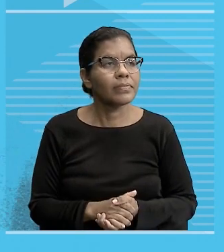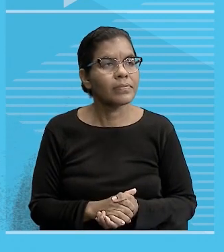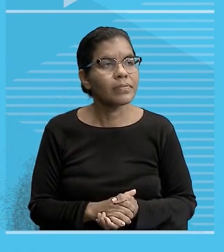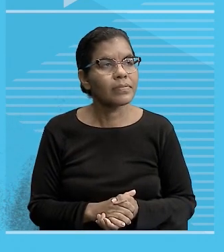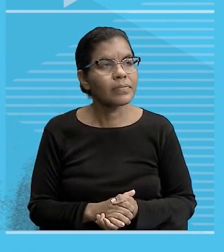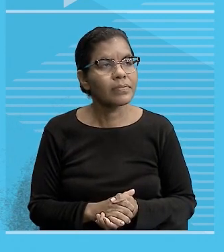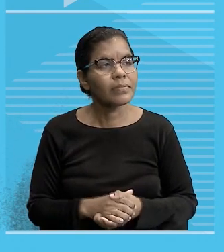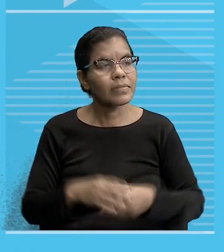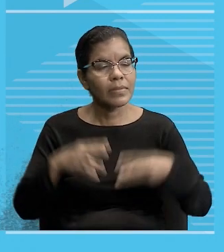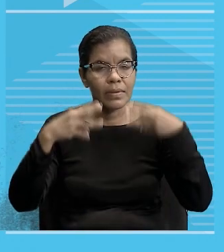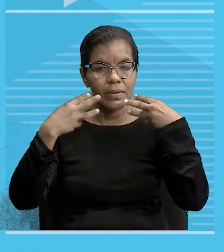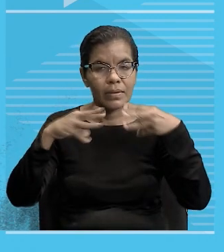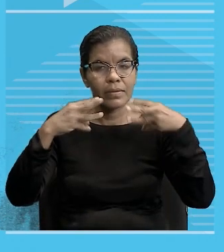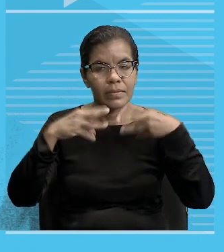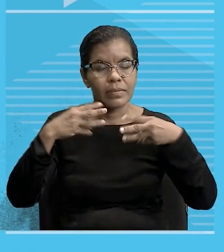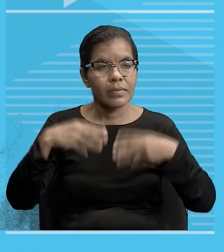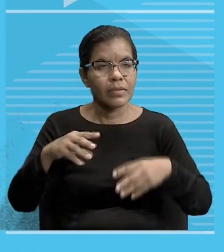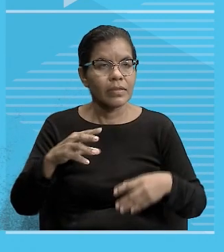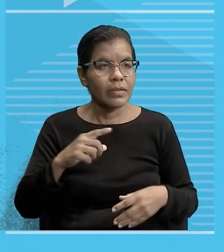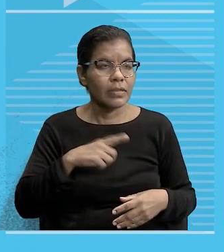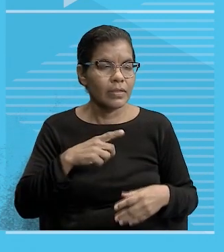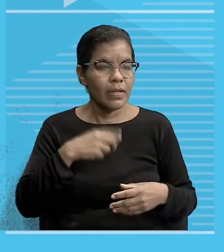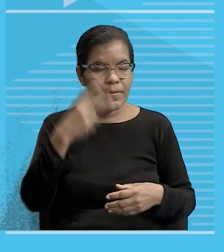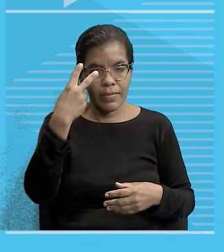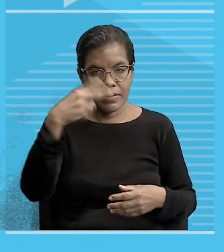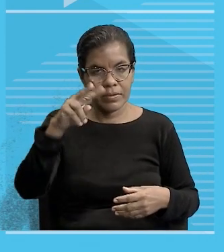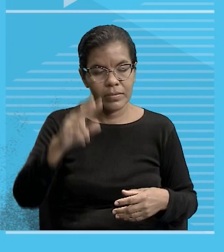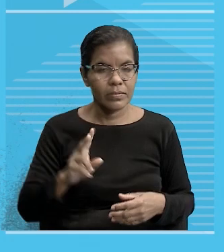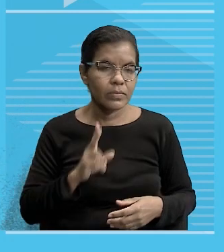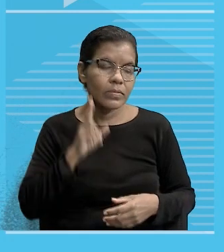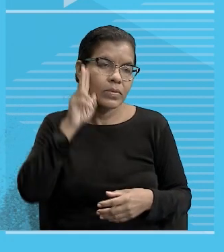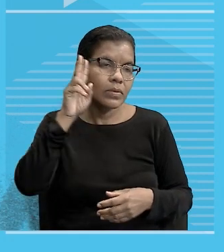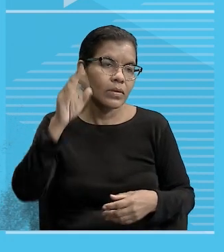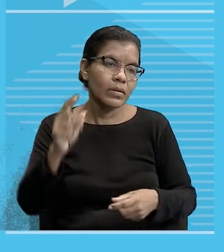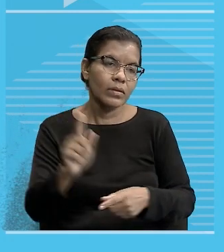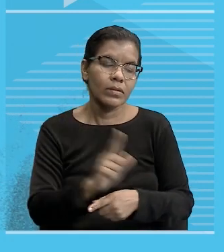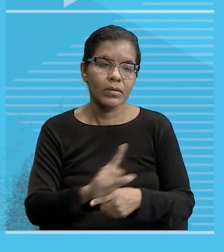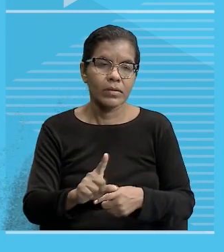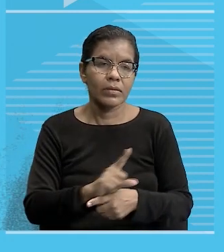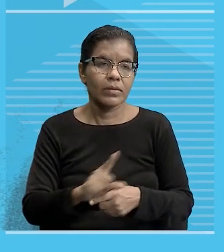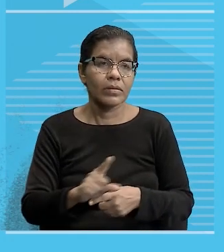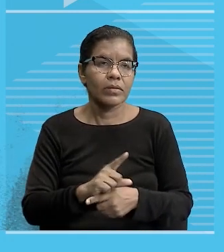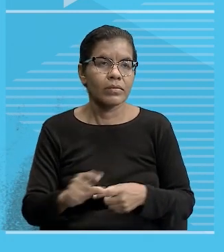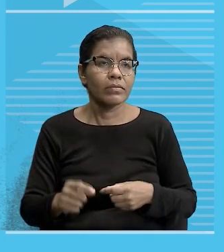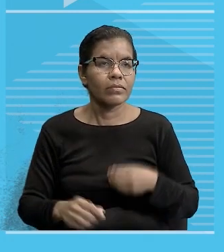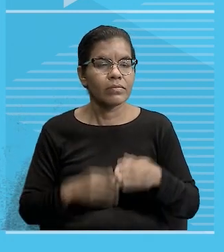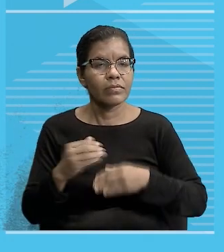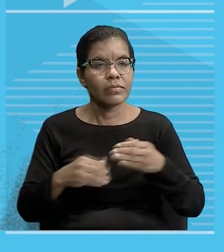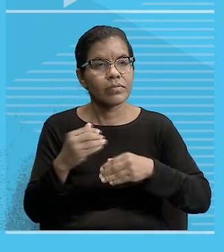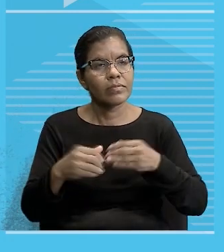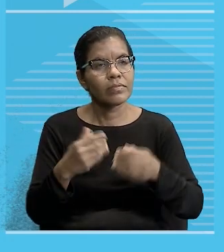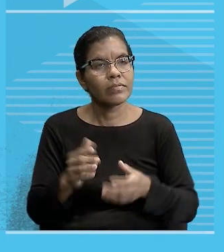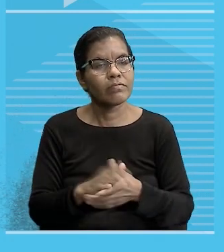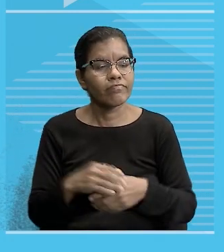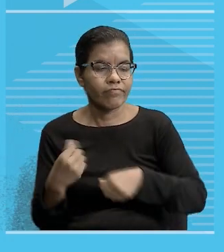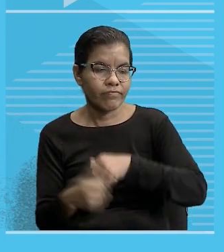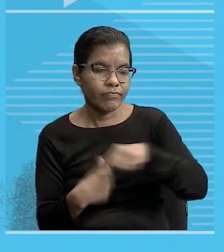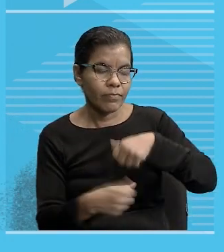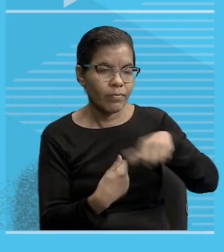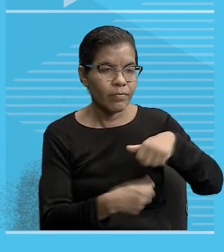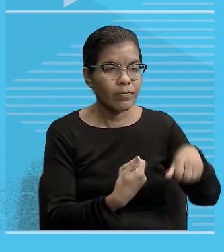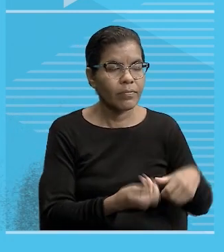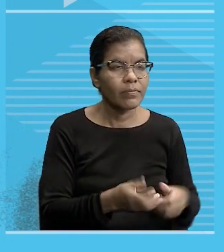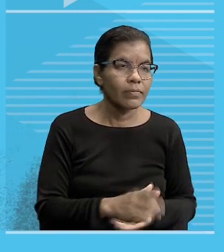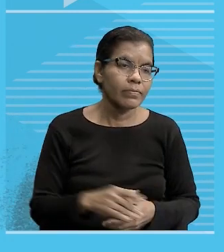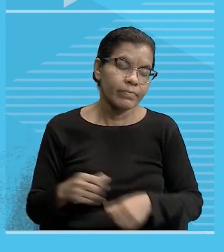então marketing gente ele tem uma visão histórica da administração ele está constantemente o processo de mudança